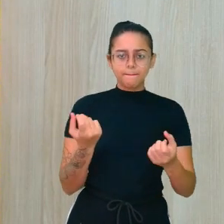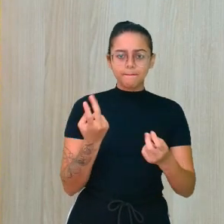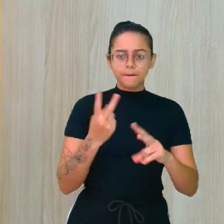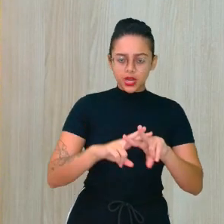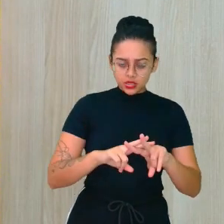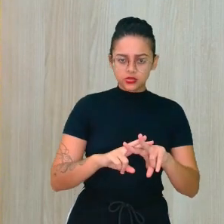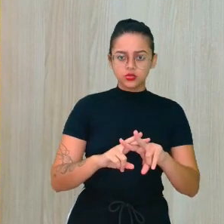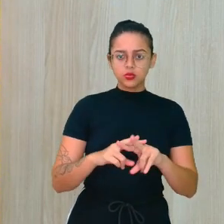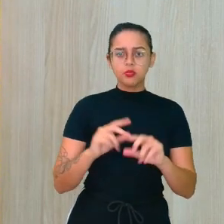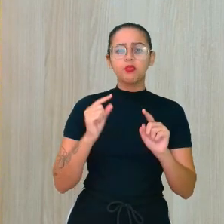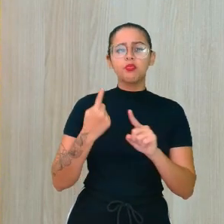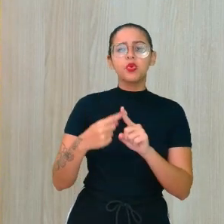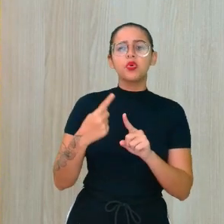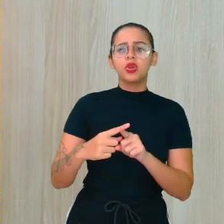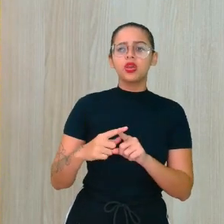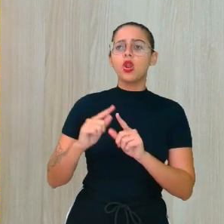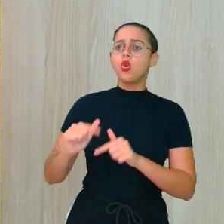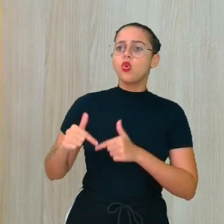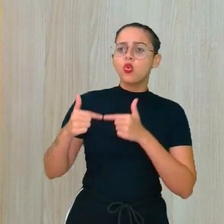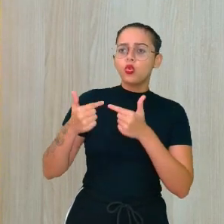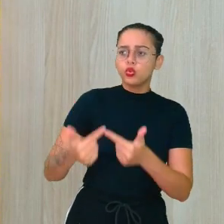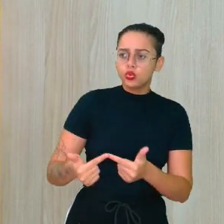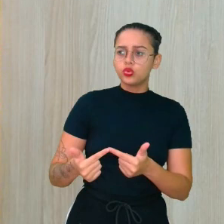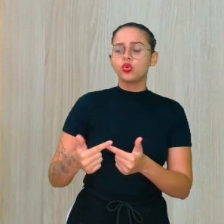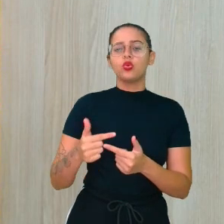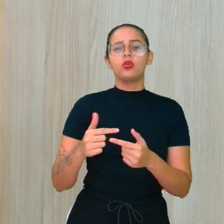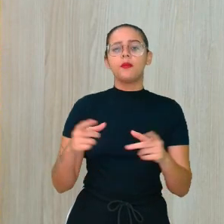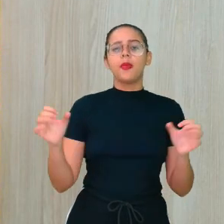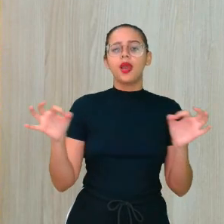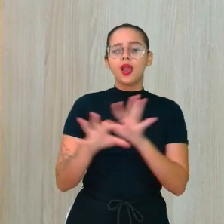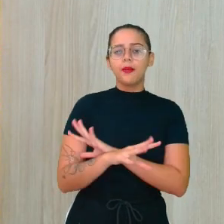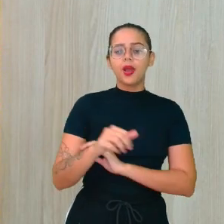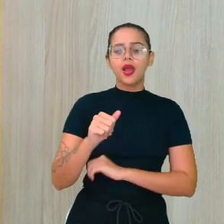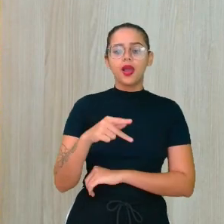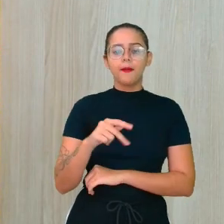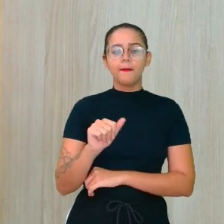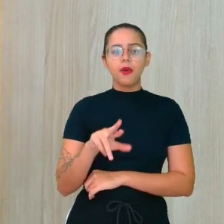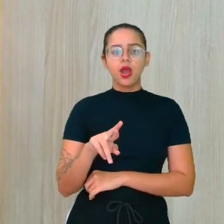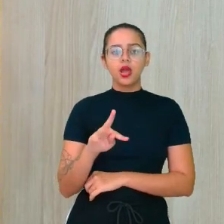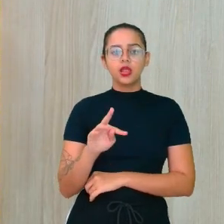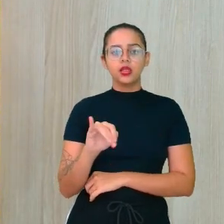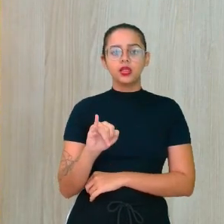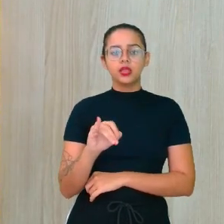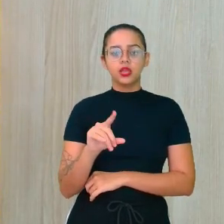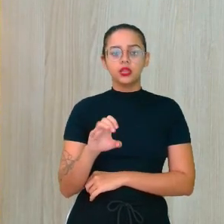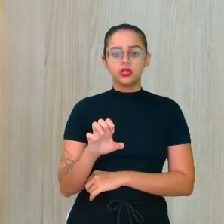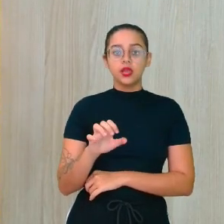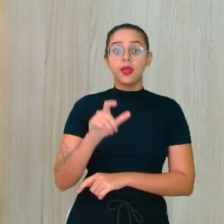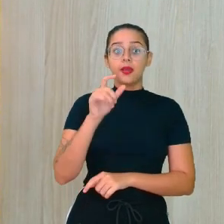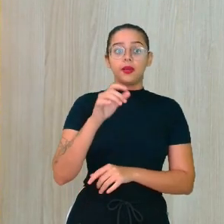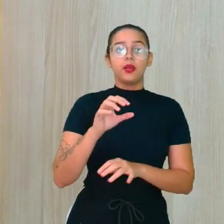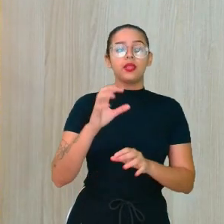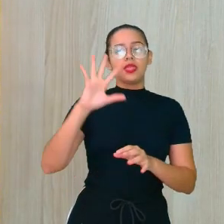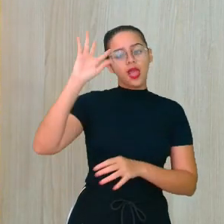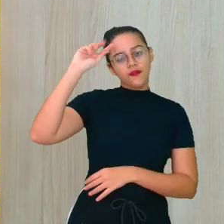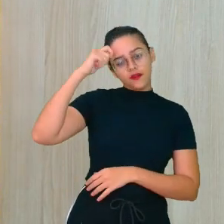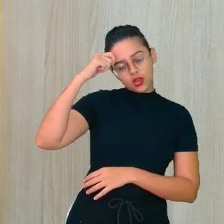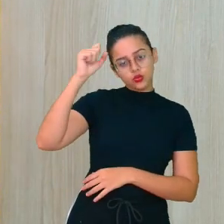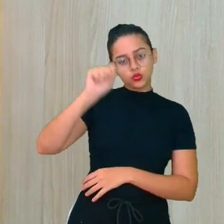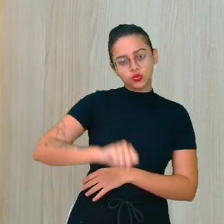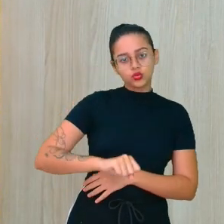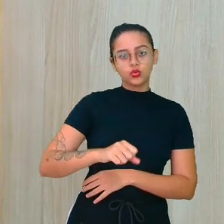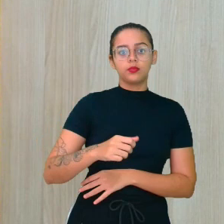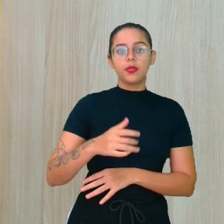com o apartheid, que se tinha essa política no país dele, que é a África do Sul, em que pessoas brancas não podiam frequentar o